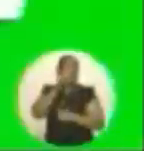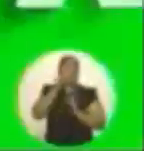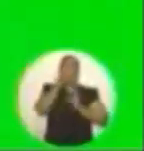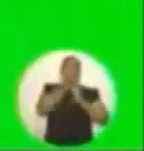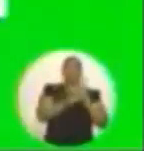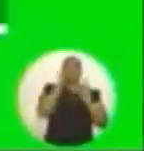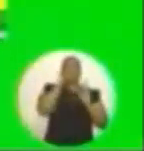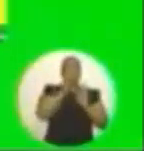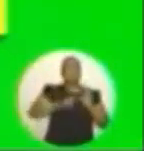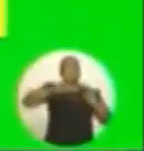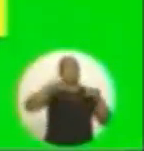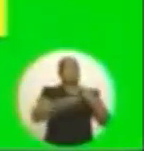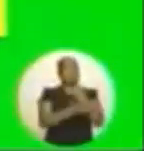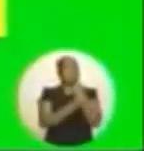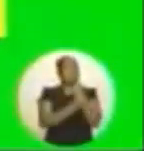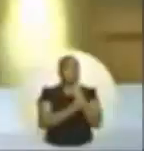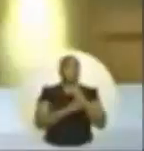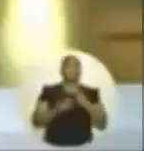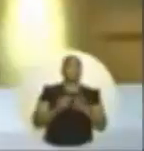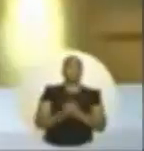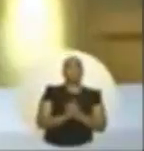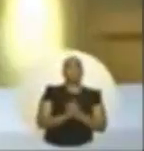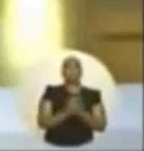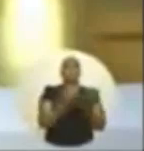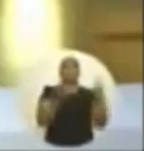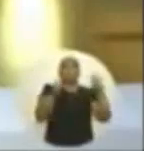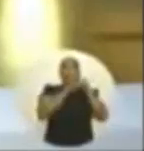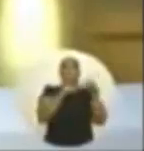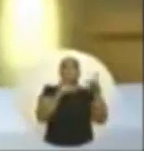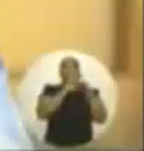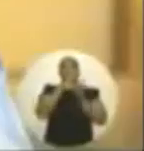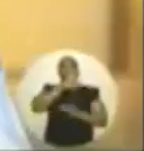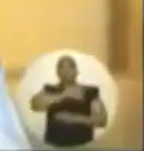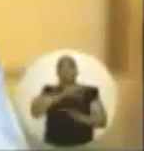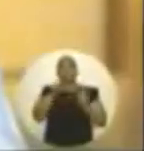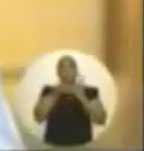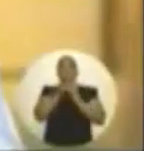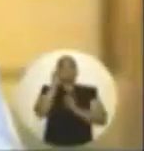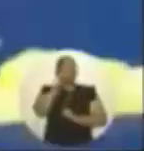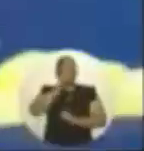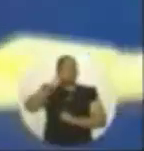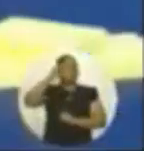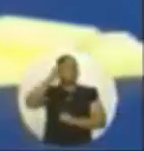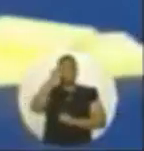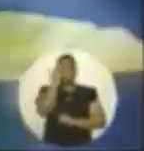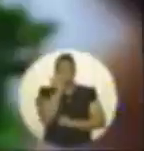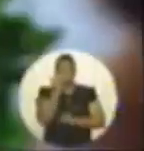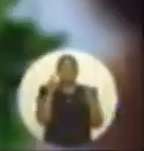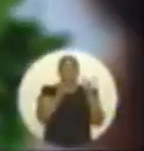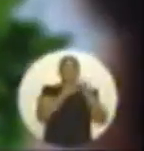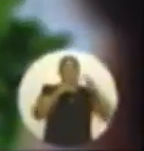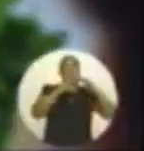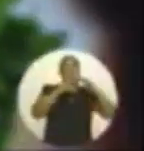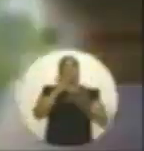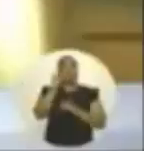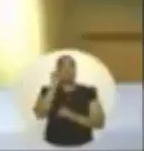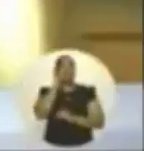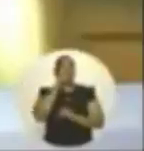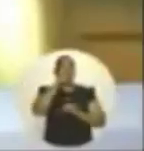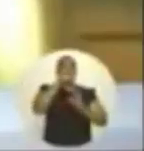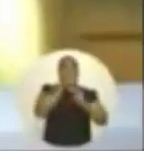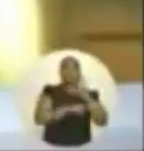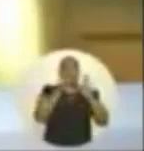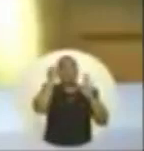projeto Mulher Mais Segura, em parceria com a Patrulha Maria da Penha. A Casa da Mulher, um